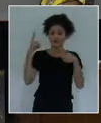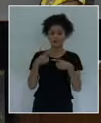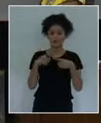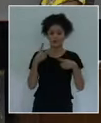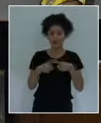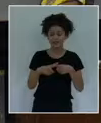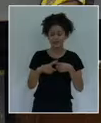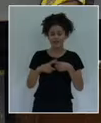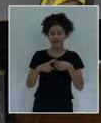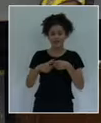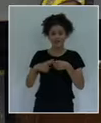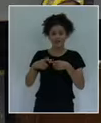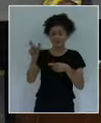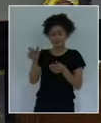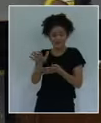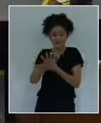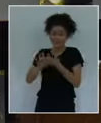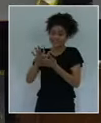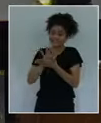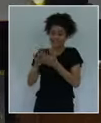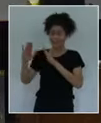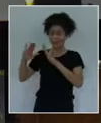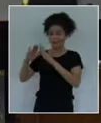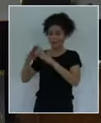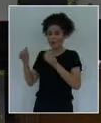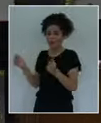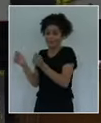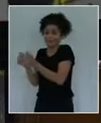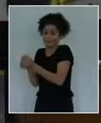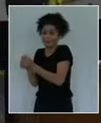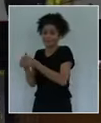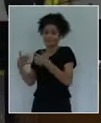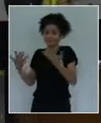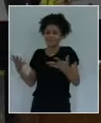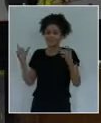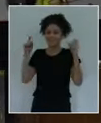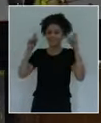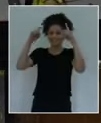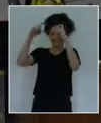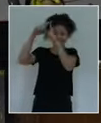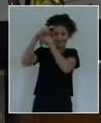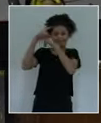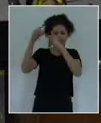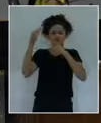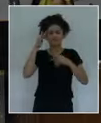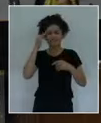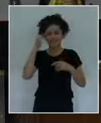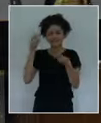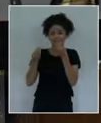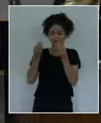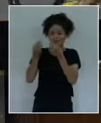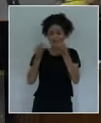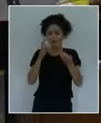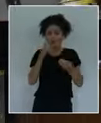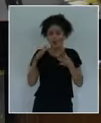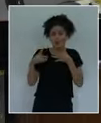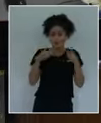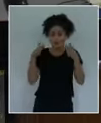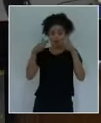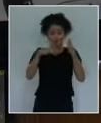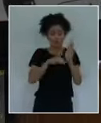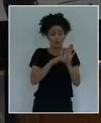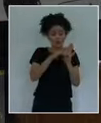tempo dela é bem curto, e a gente usa esse monitoramento pós-chuvas em locais estratégicos. É o que nós fizemos esse ano.